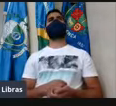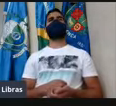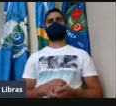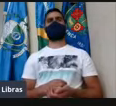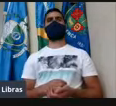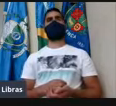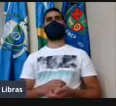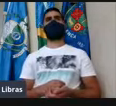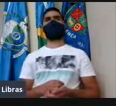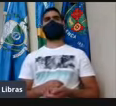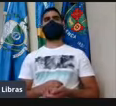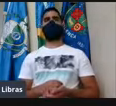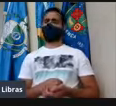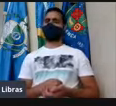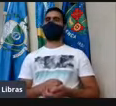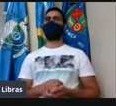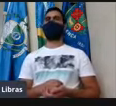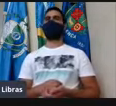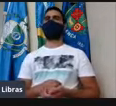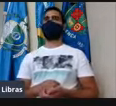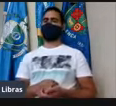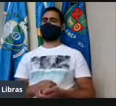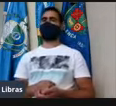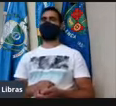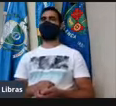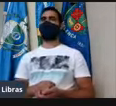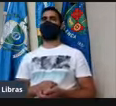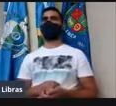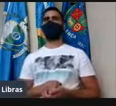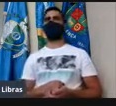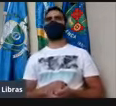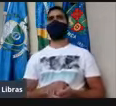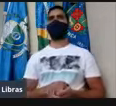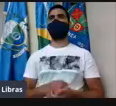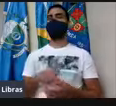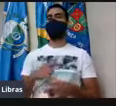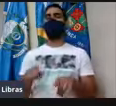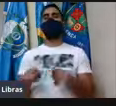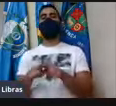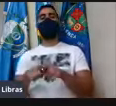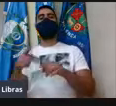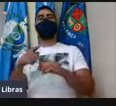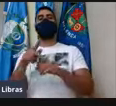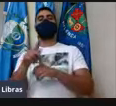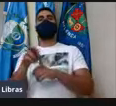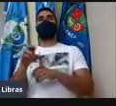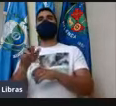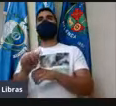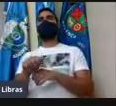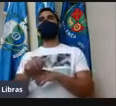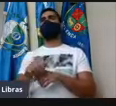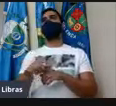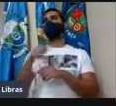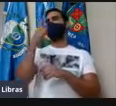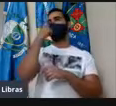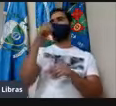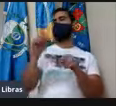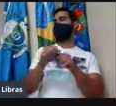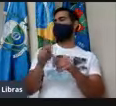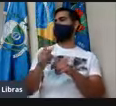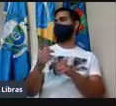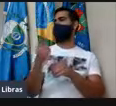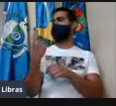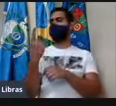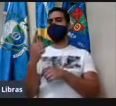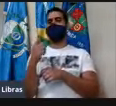ao prefeito regularidade na coleta de lixo na localidade de Corte de Pedra, no distrito de Conservatório. Coleta de lixo é feita uma vez